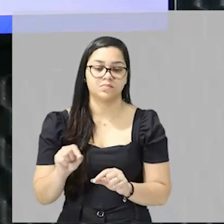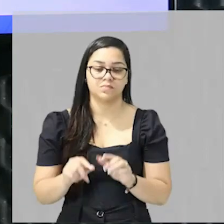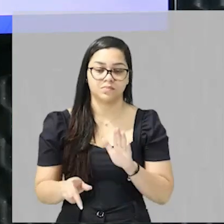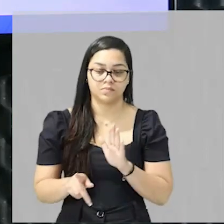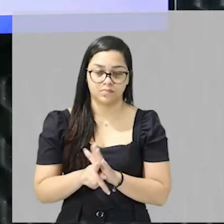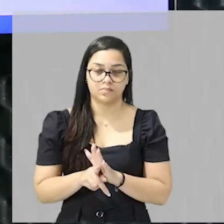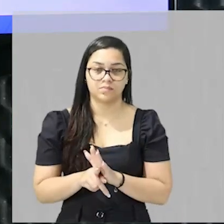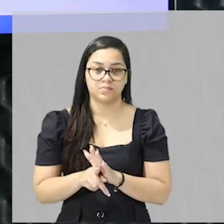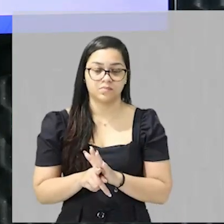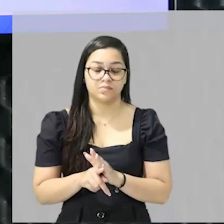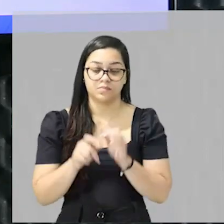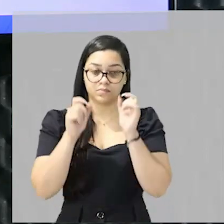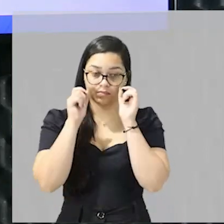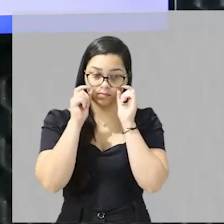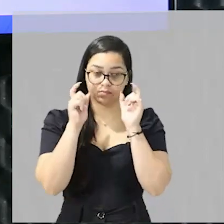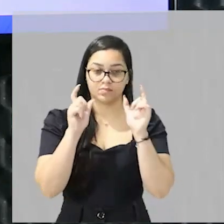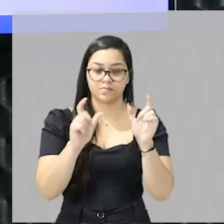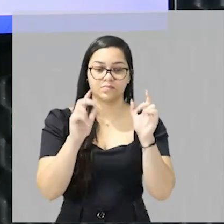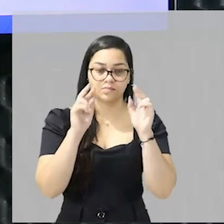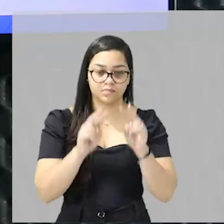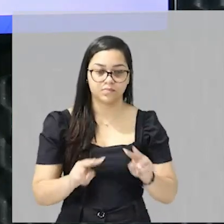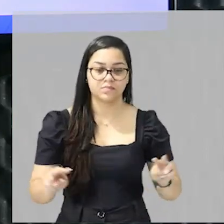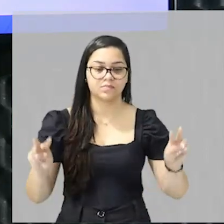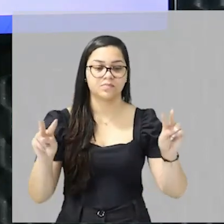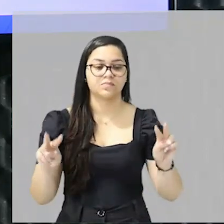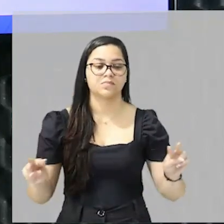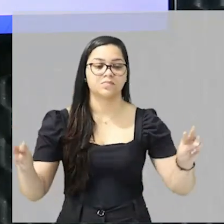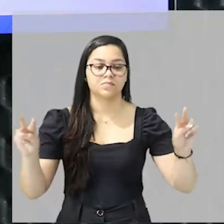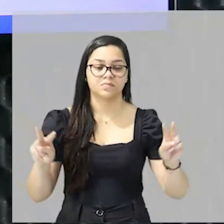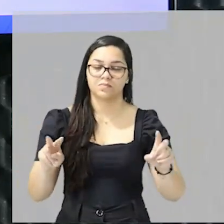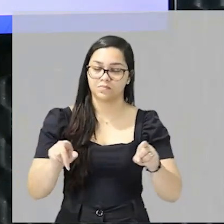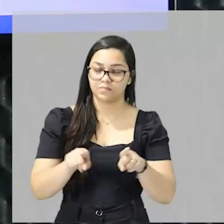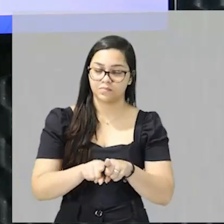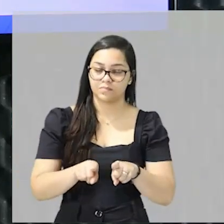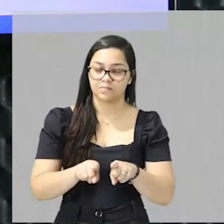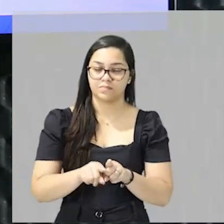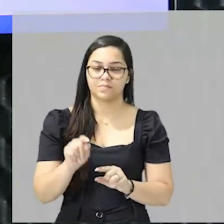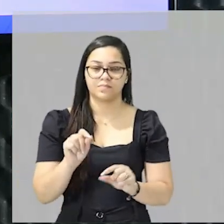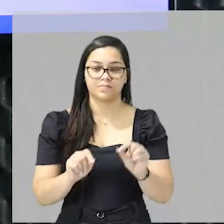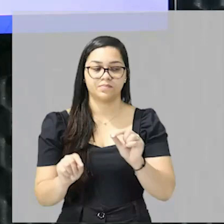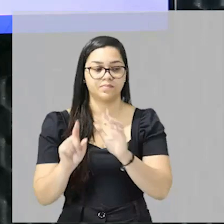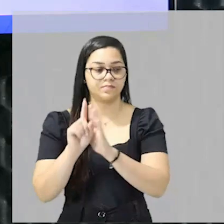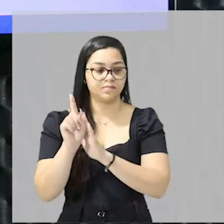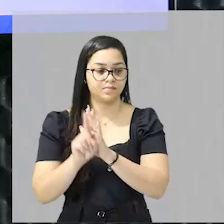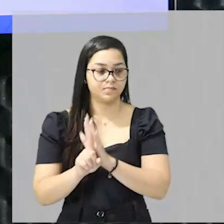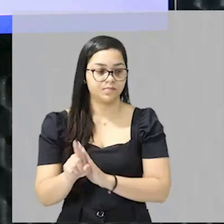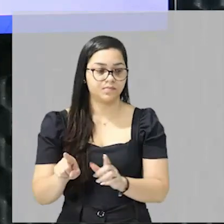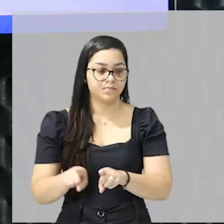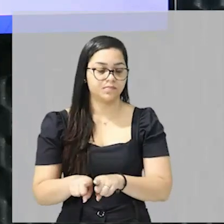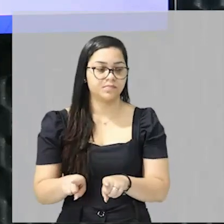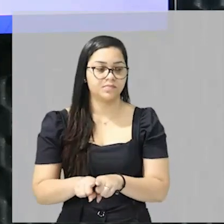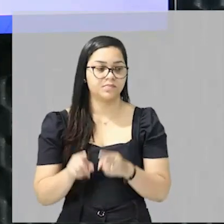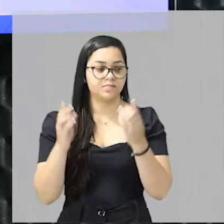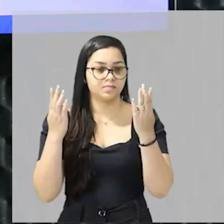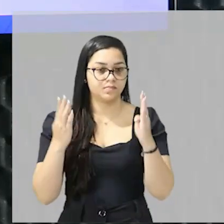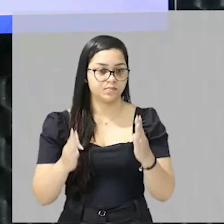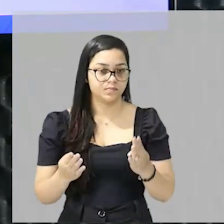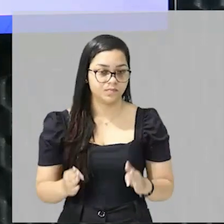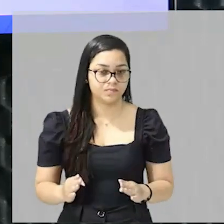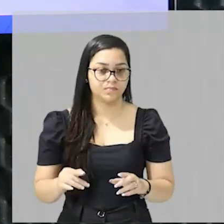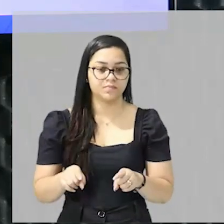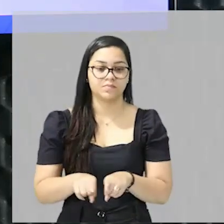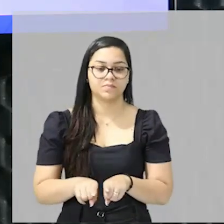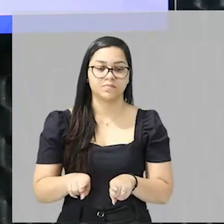tipográficos que te chamam a atenção visualmente. Faça uma verificação ou uma análise do vocabulário.